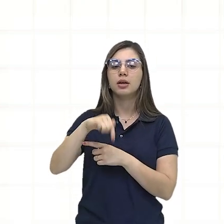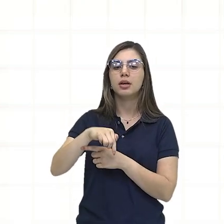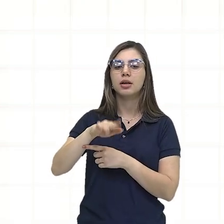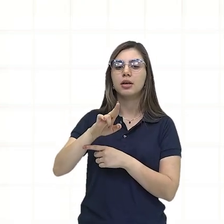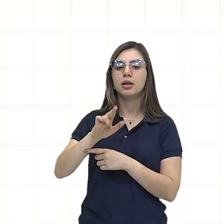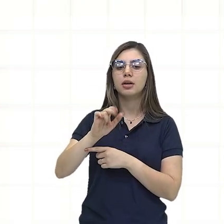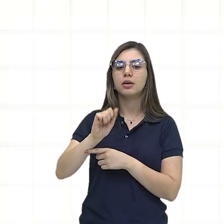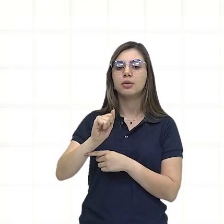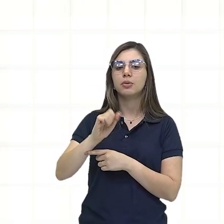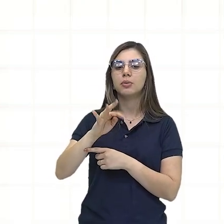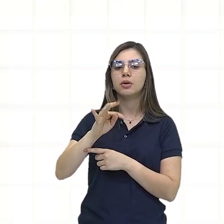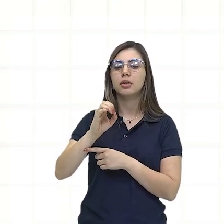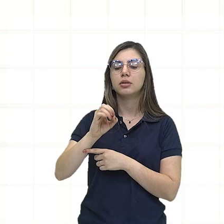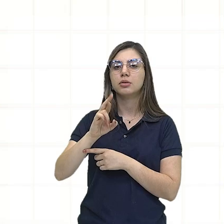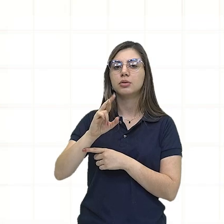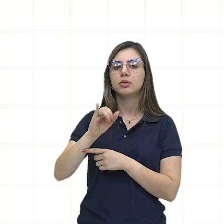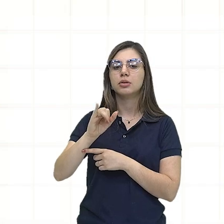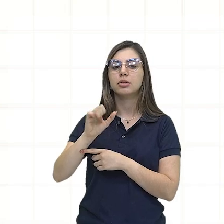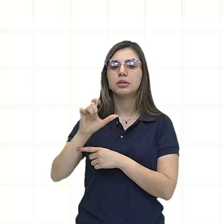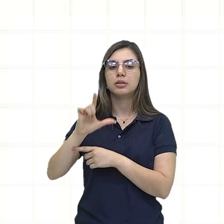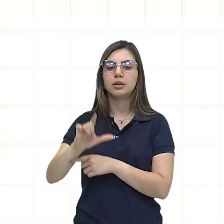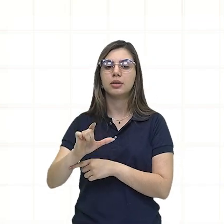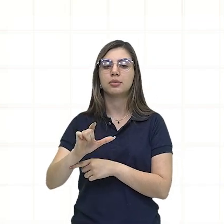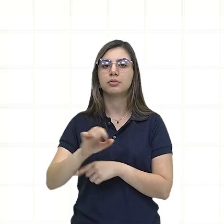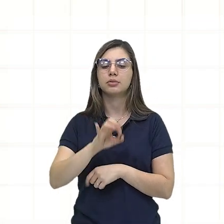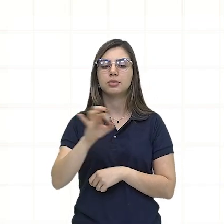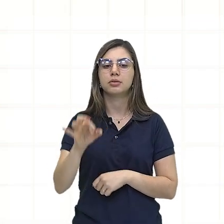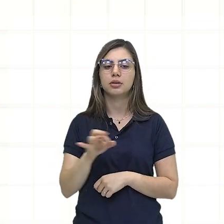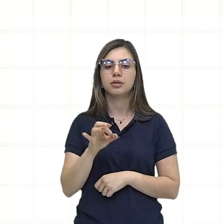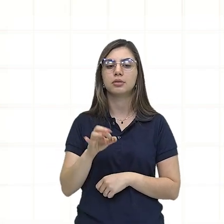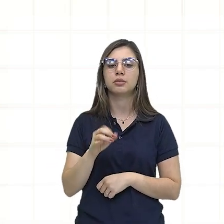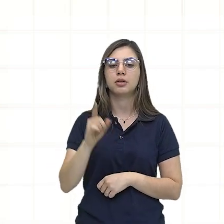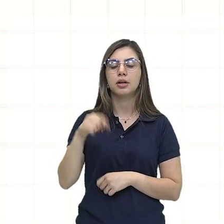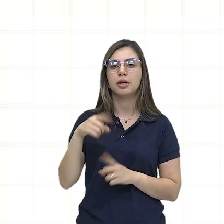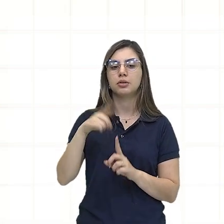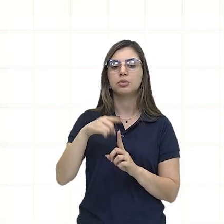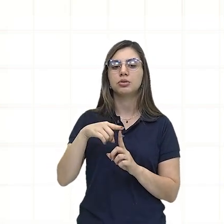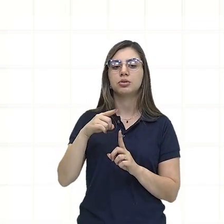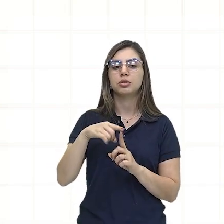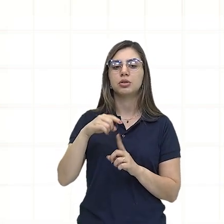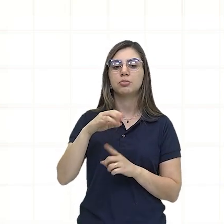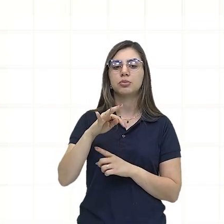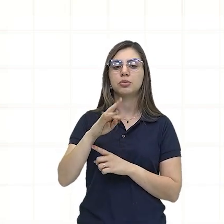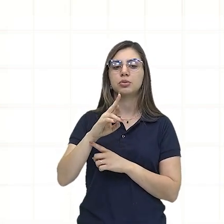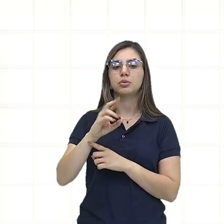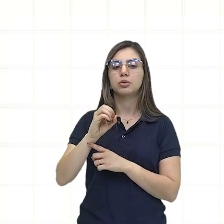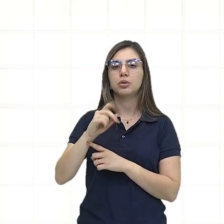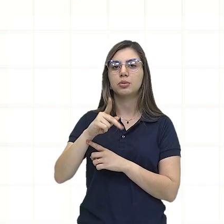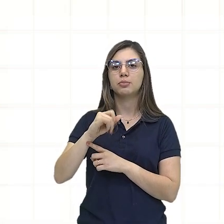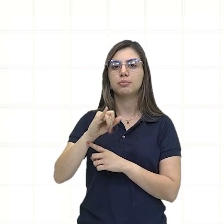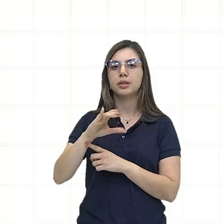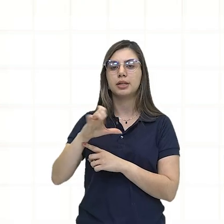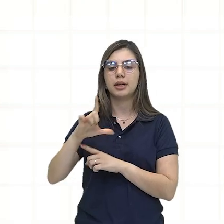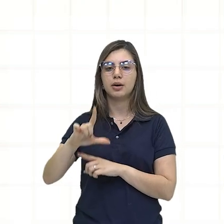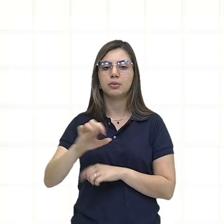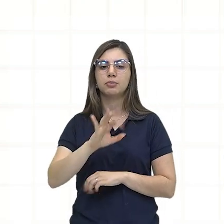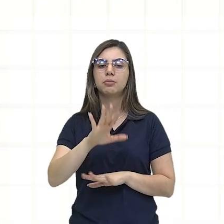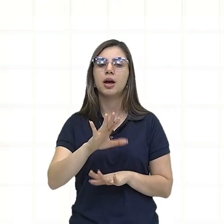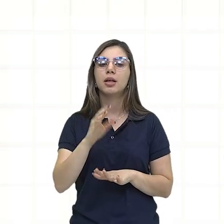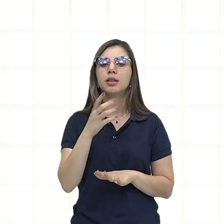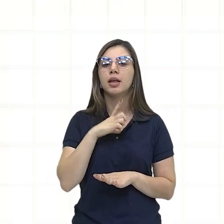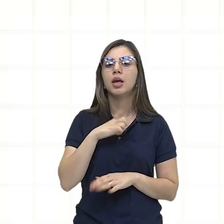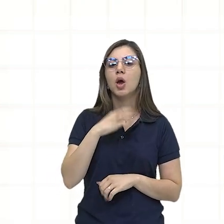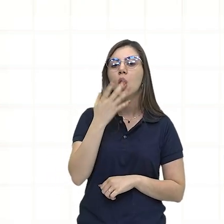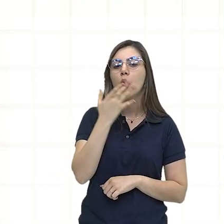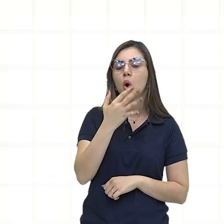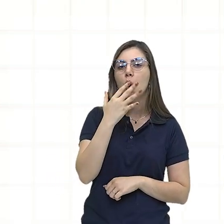à área de abrangência do clima tropical, zona equatorial. A área que está